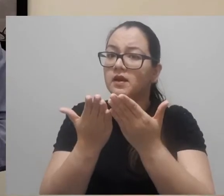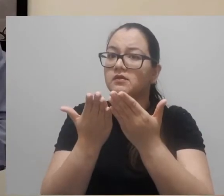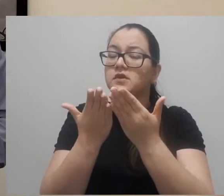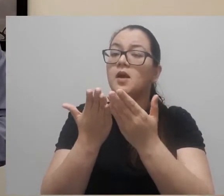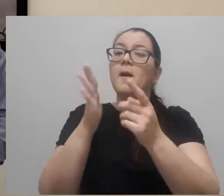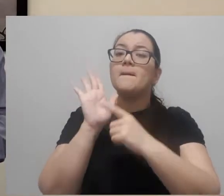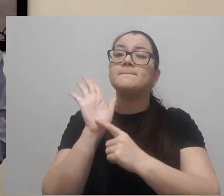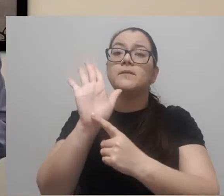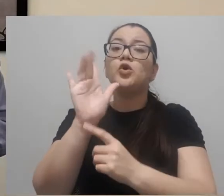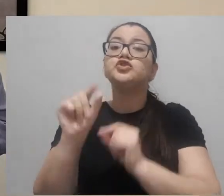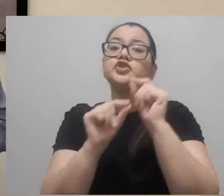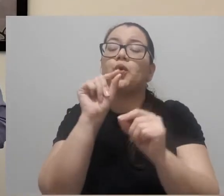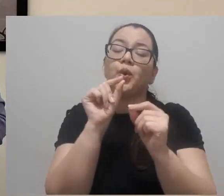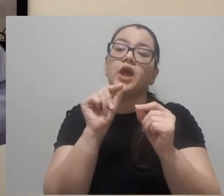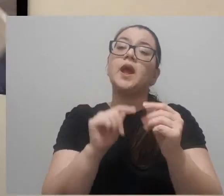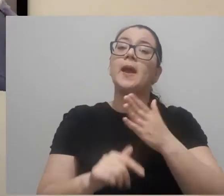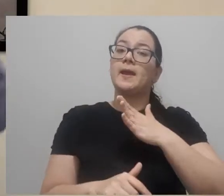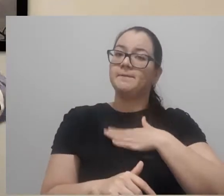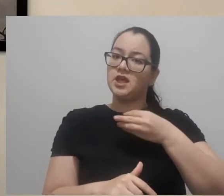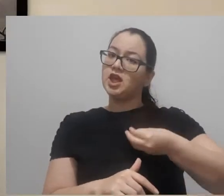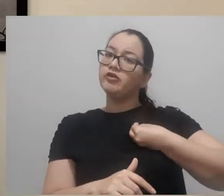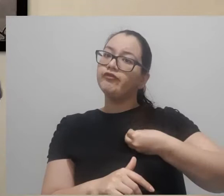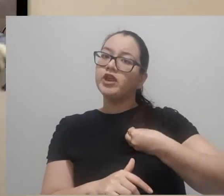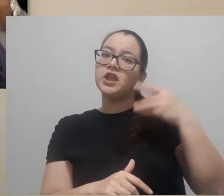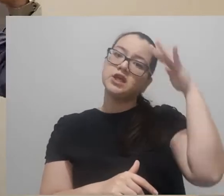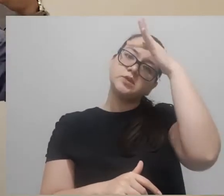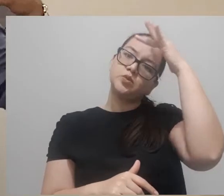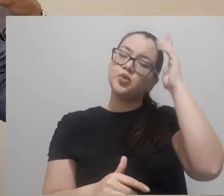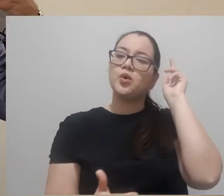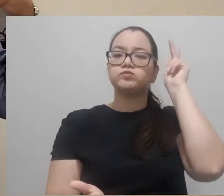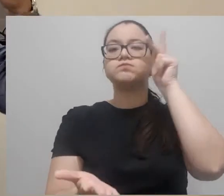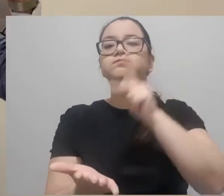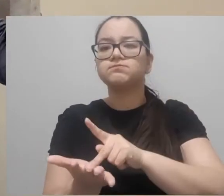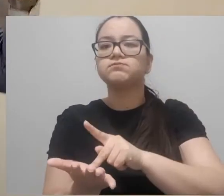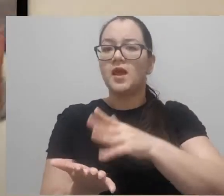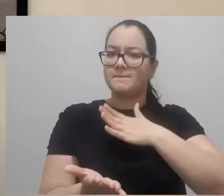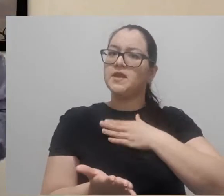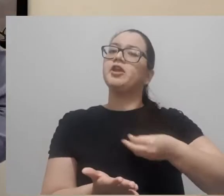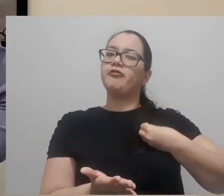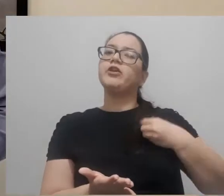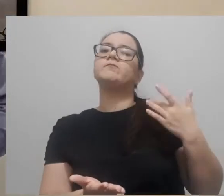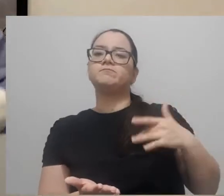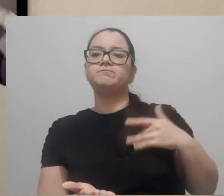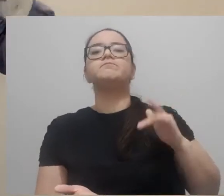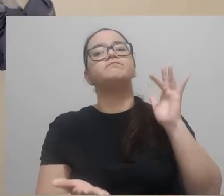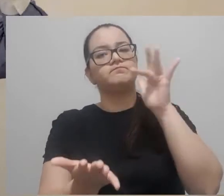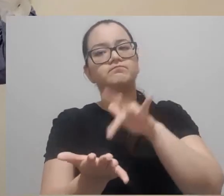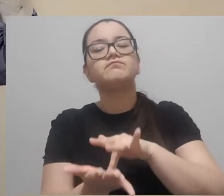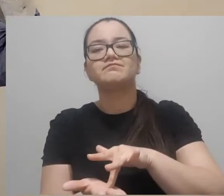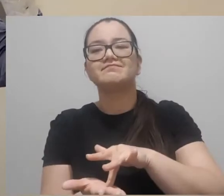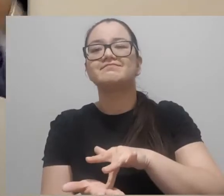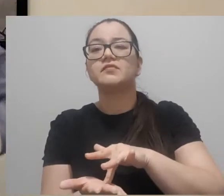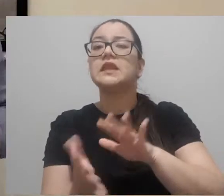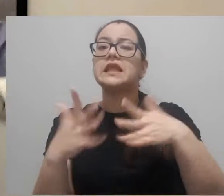verdadeira espiritualidade. E é exatamente isso que Jesus está querendo aqui nos seus discípulos. É exatamente isso